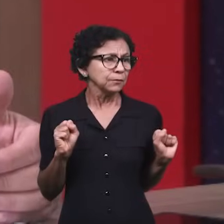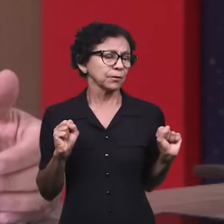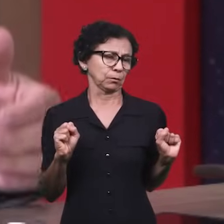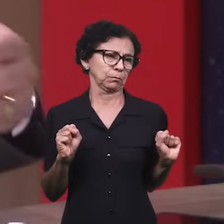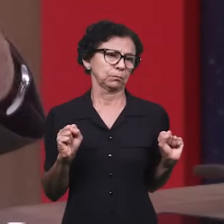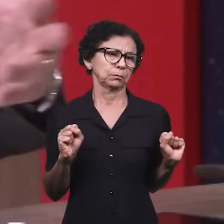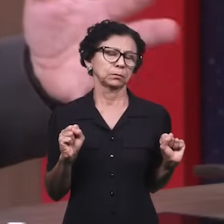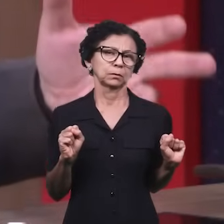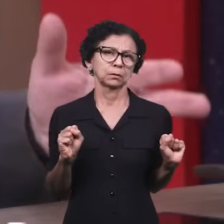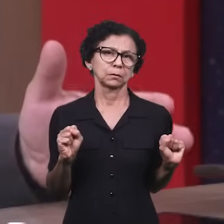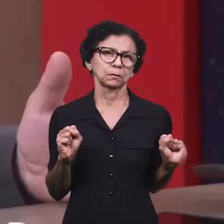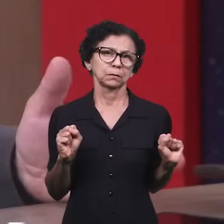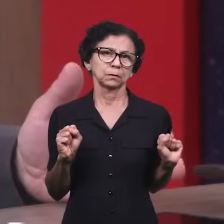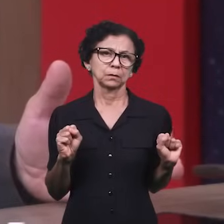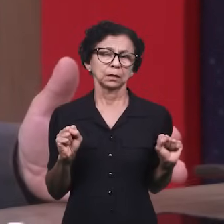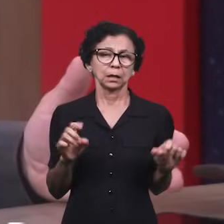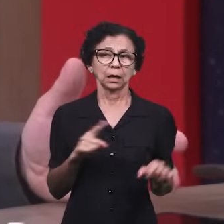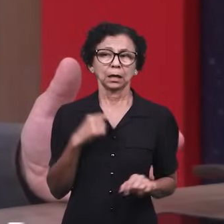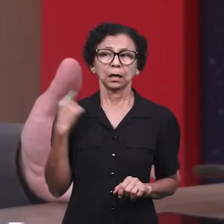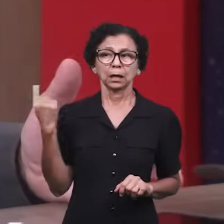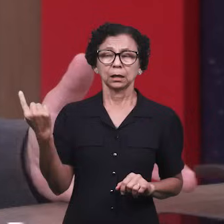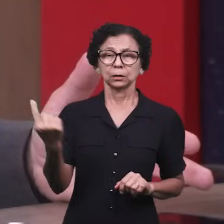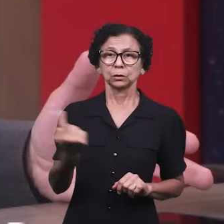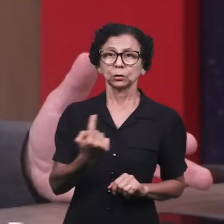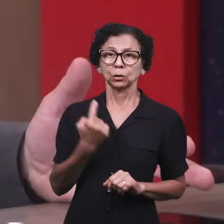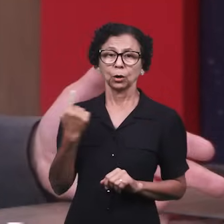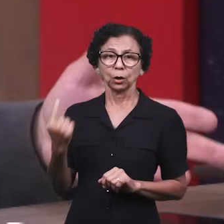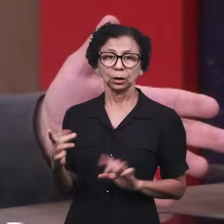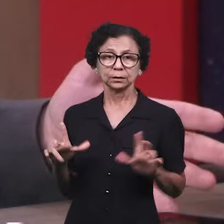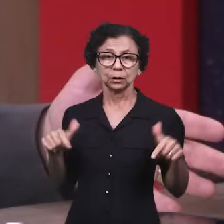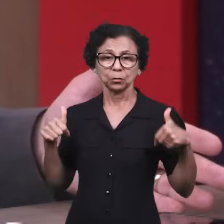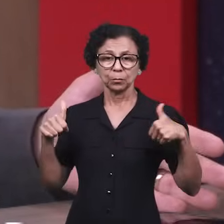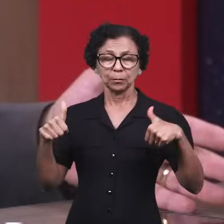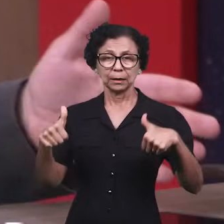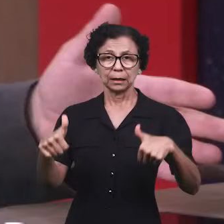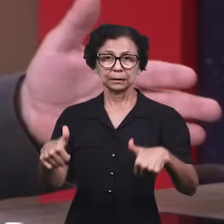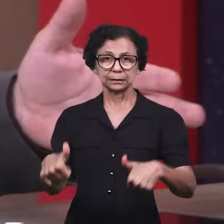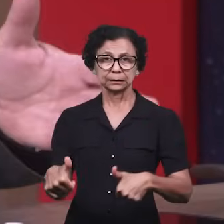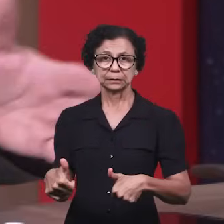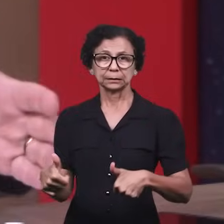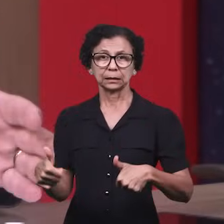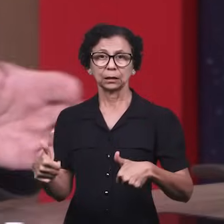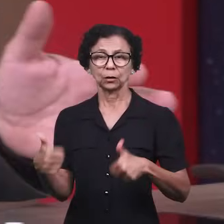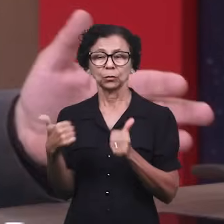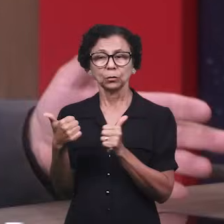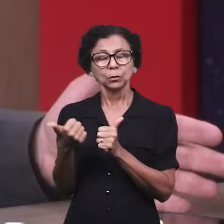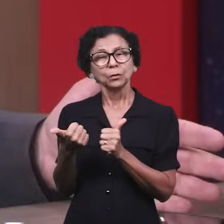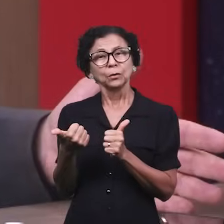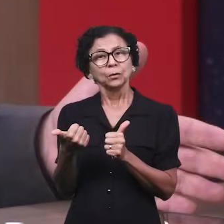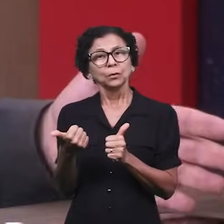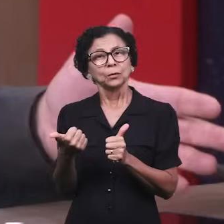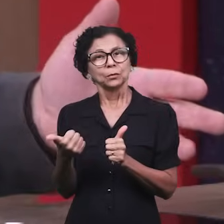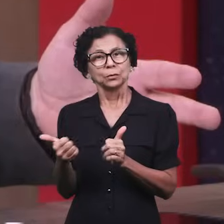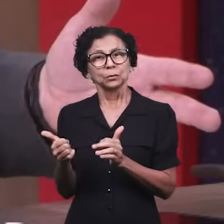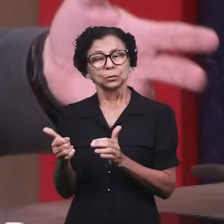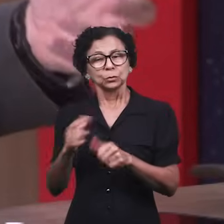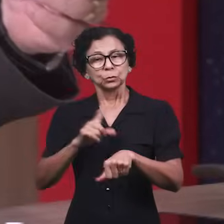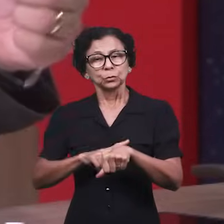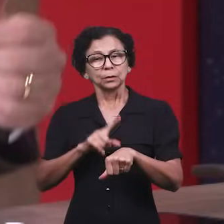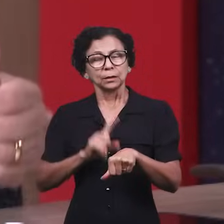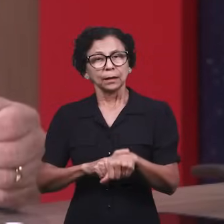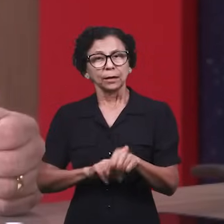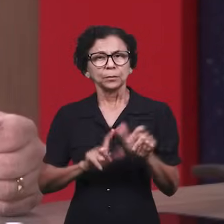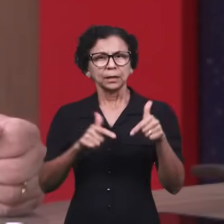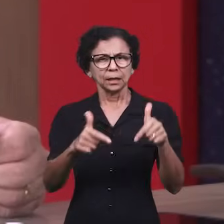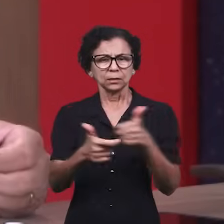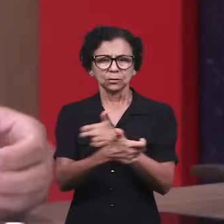retroceder o que nós conhecemos na física, né, como a entropia, né, que é a ação do tempo sobre as coisas. Deus fez